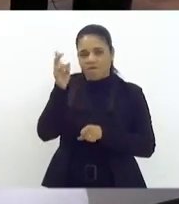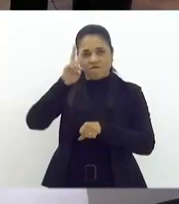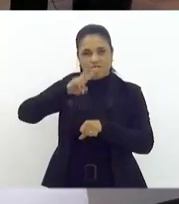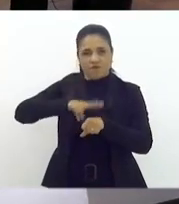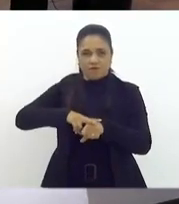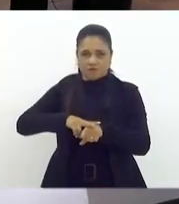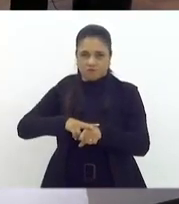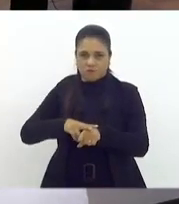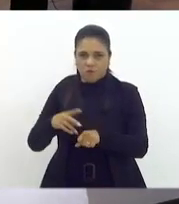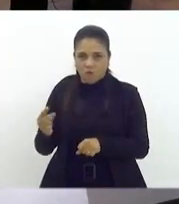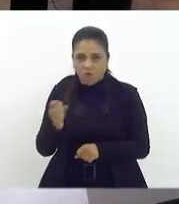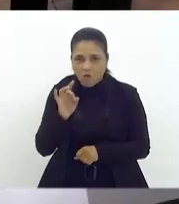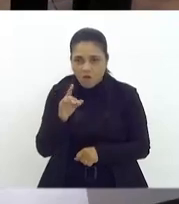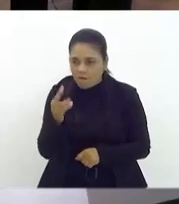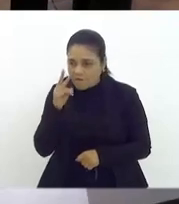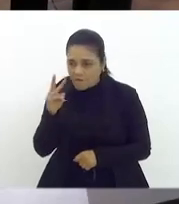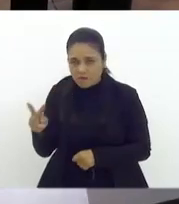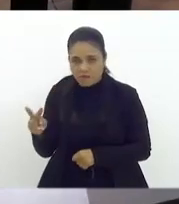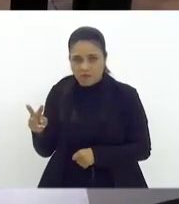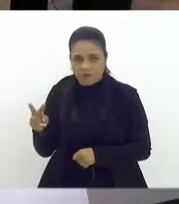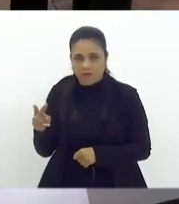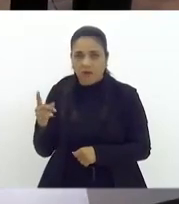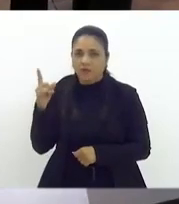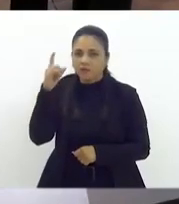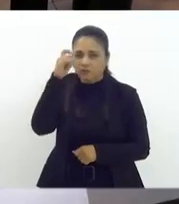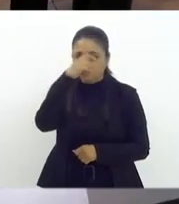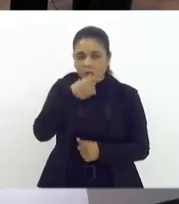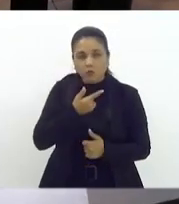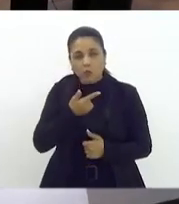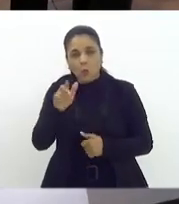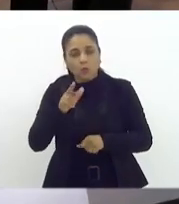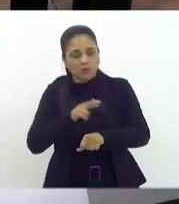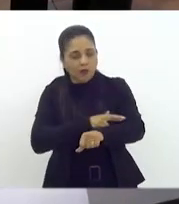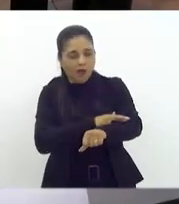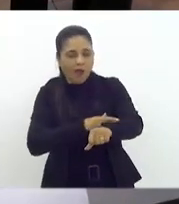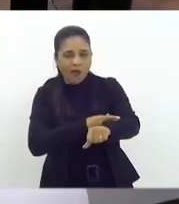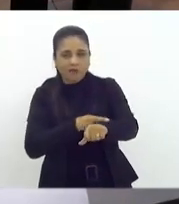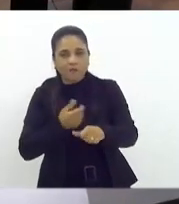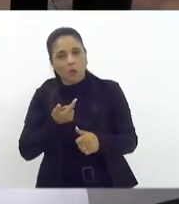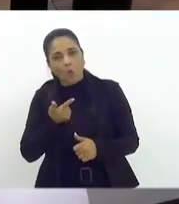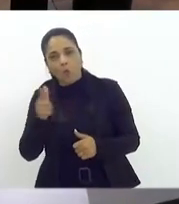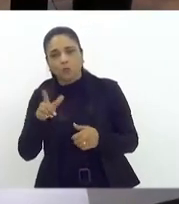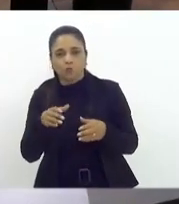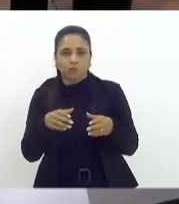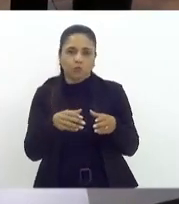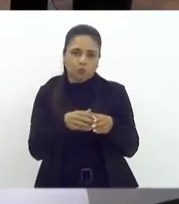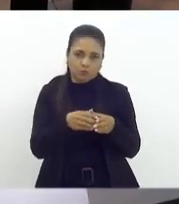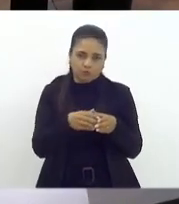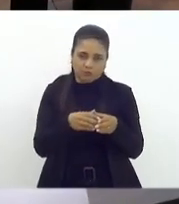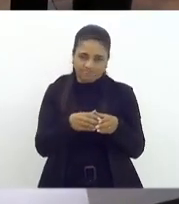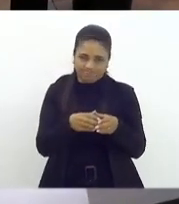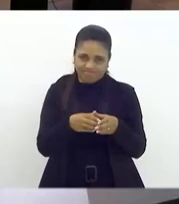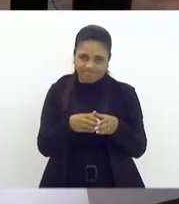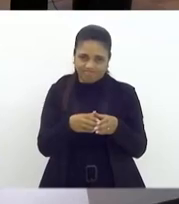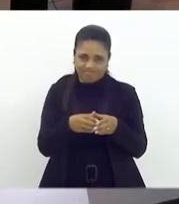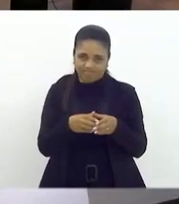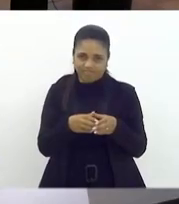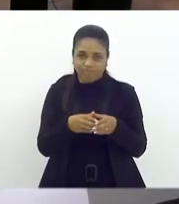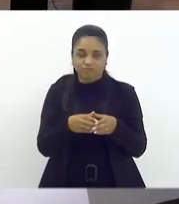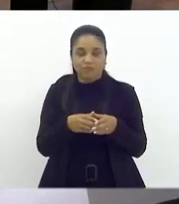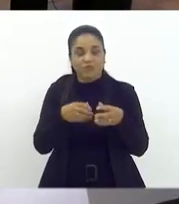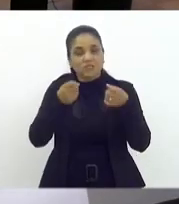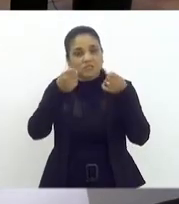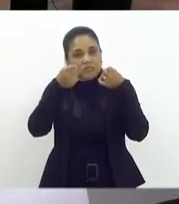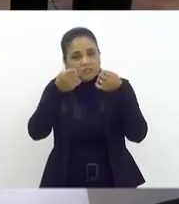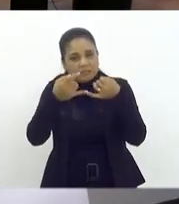ainda evolutivamente quando essa pessoa de outra raça ou de outro grupo diferente do meu então isso explica um